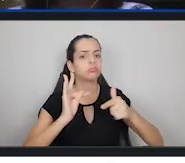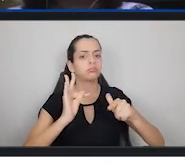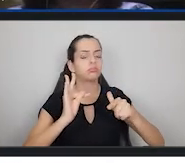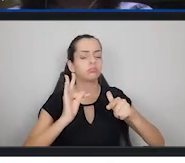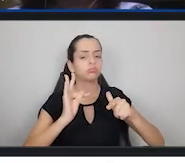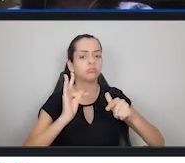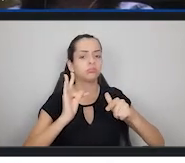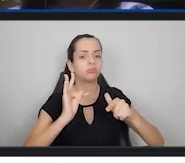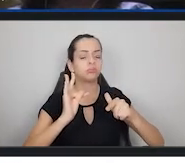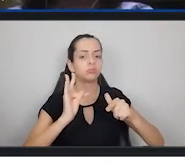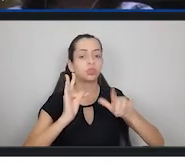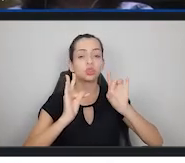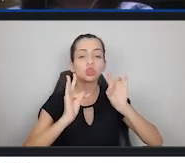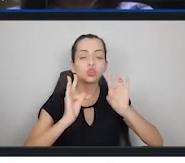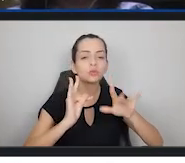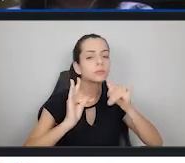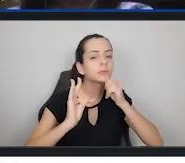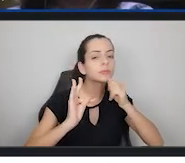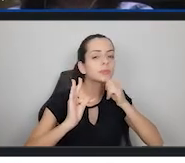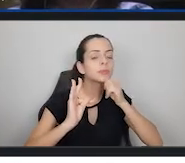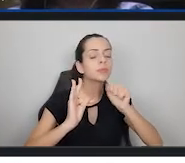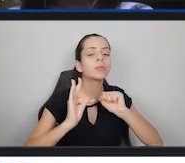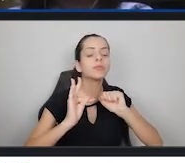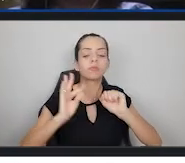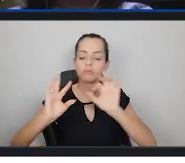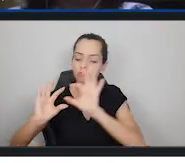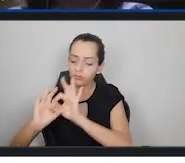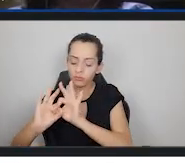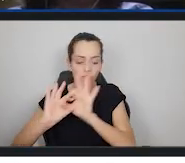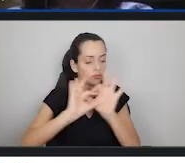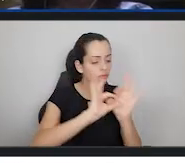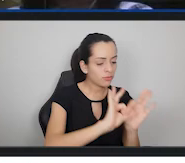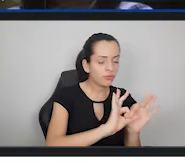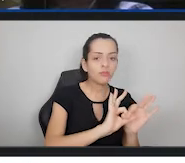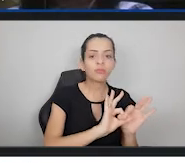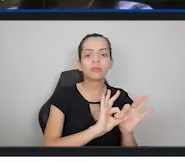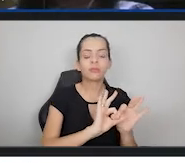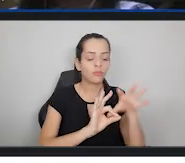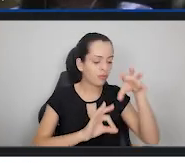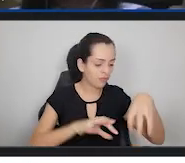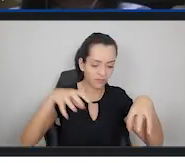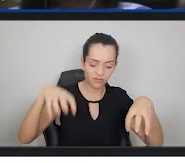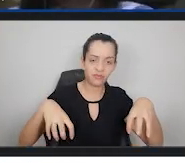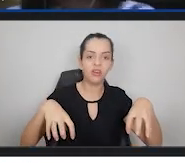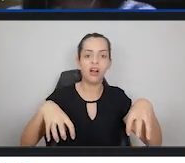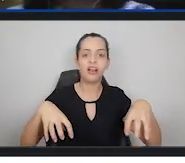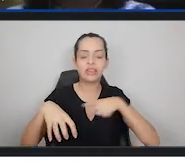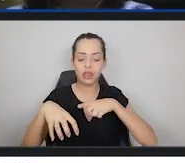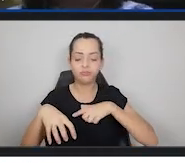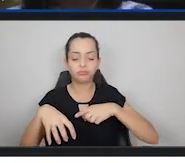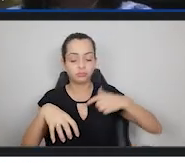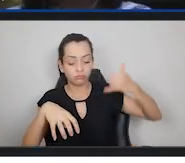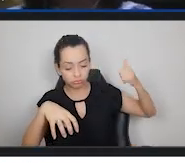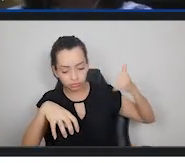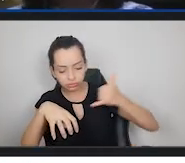só de chaveamento. Chaveamento é aquela subestação que não tem abaixamento. O que é abaixamento? Não tem transformação, vamos